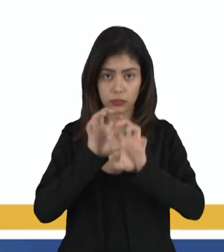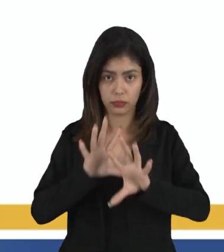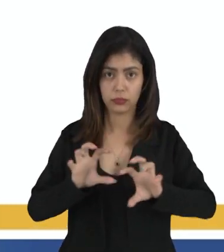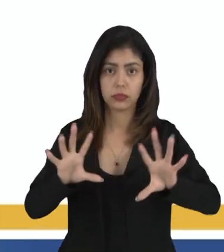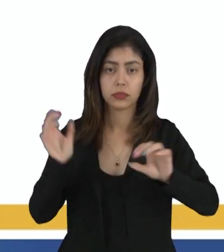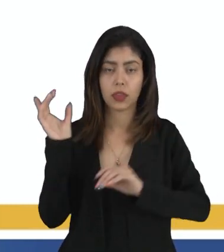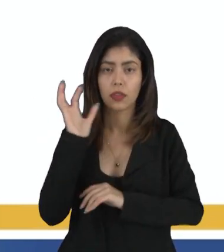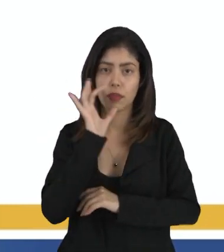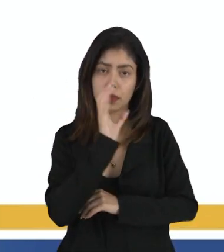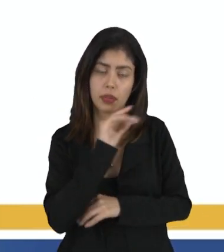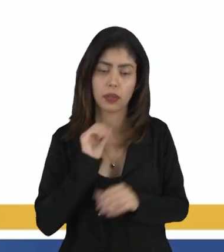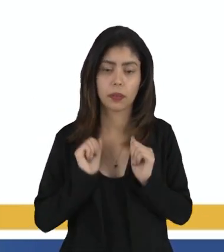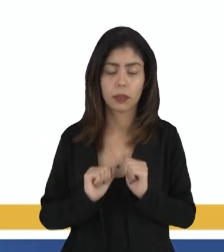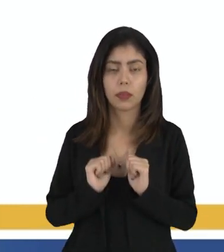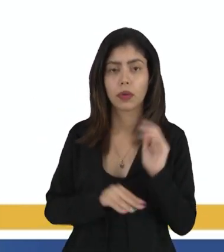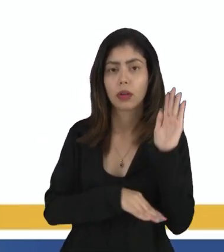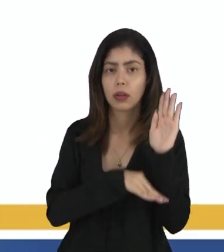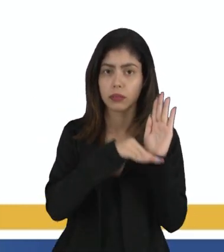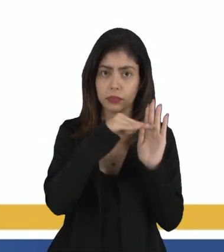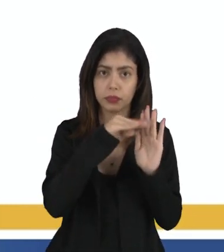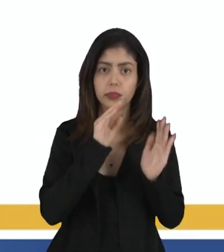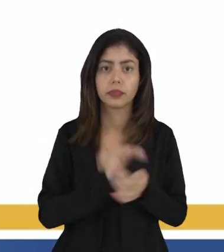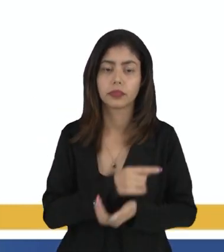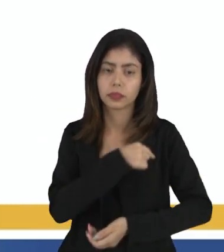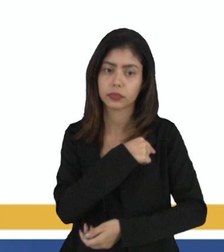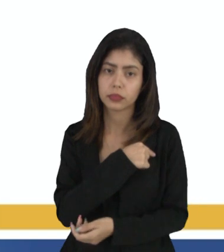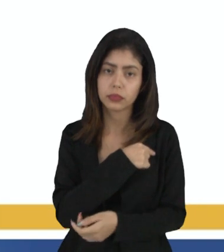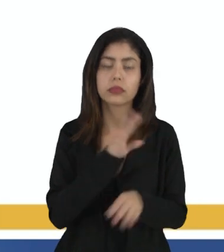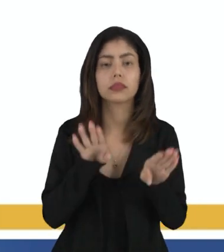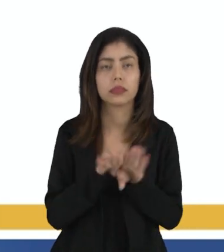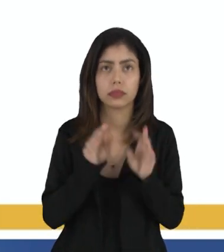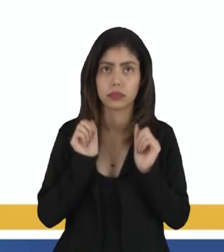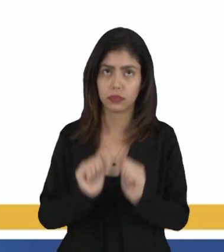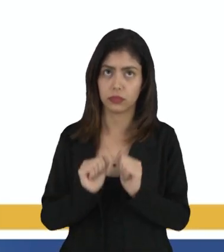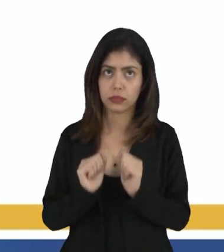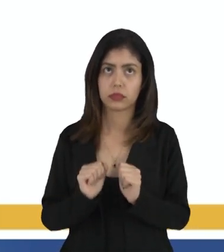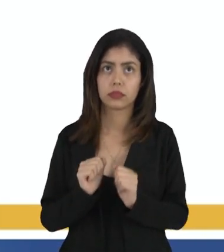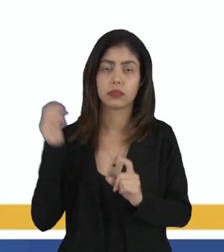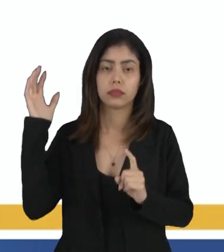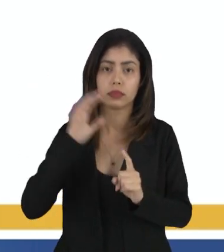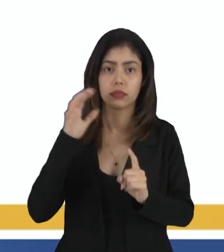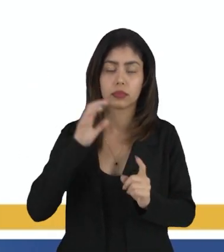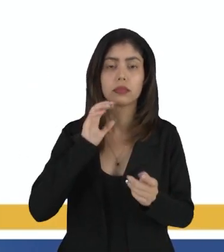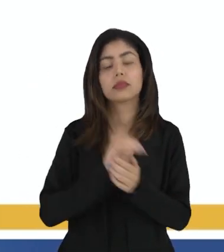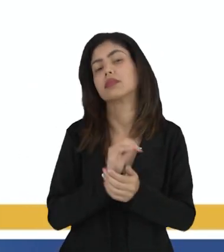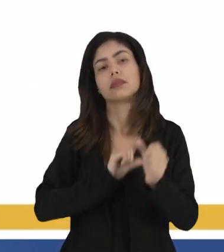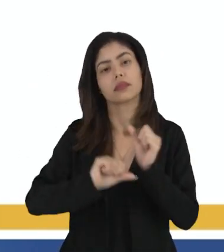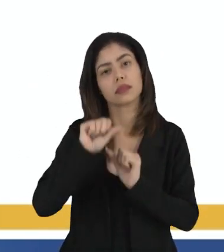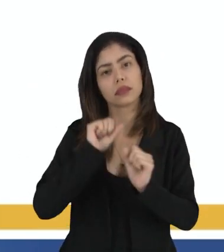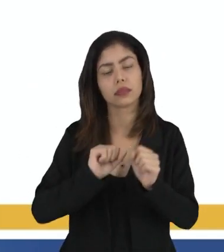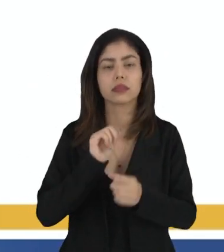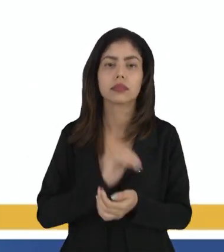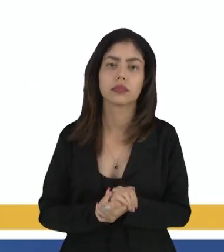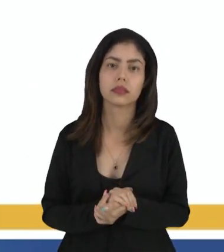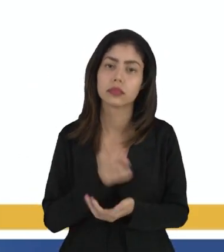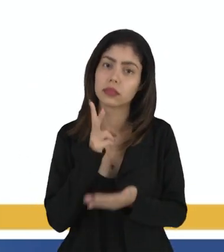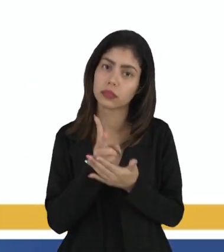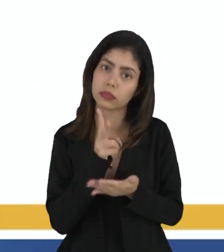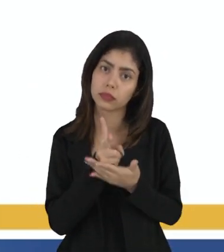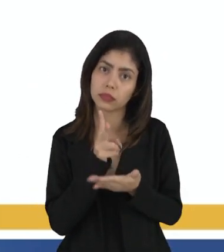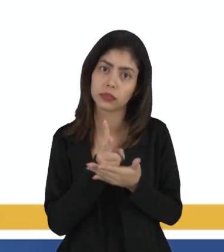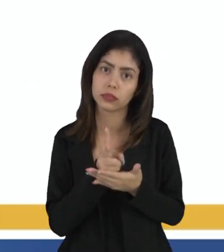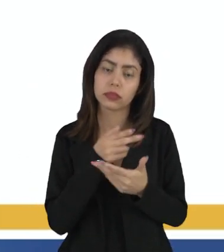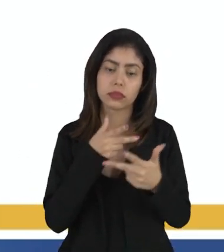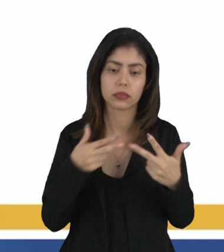calor, que pode ser medido, essa medição em temperatura, ela vai influenciar, por exemplo, nas mudanças de estado. Se eu tenho o